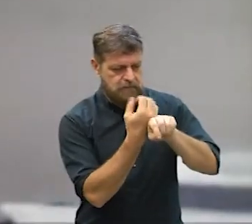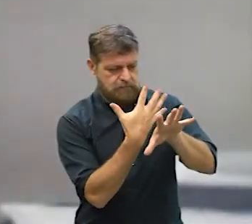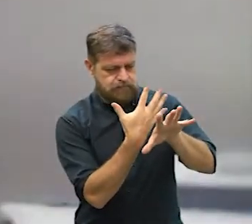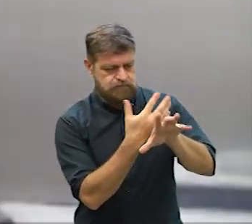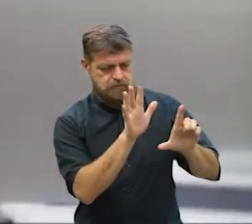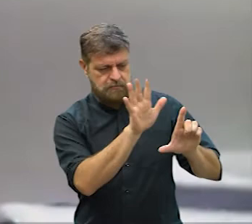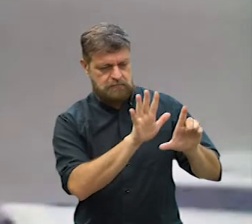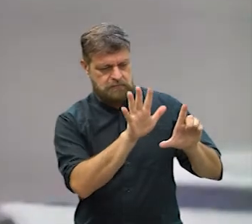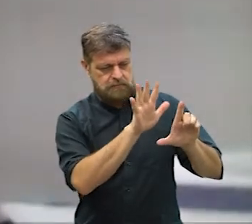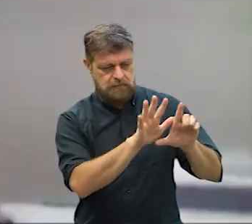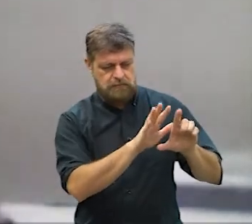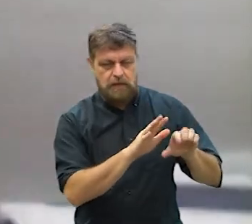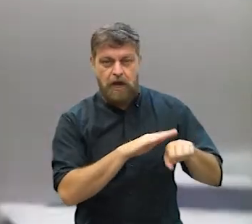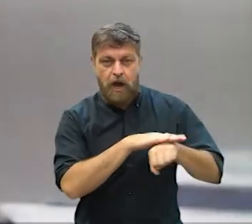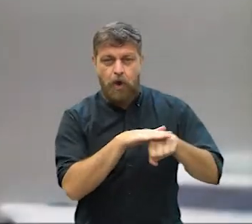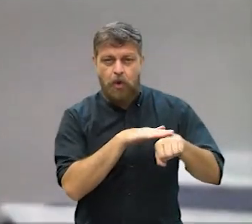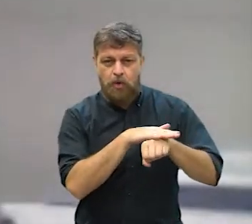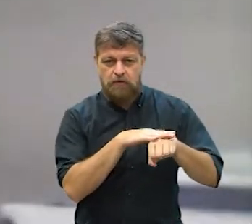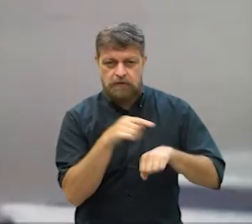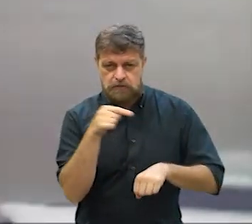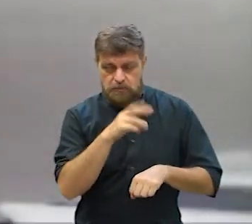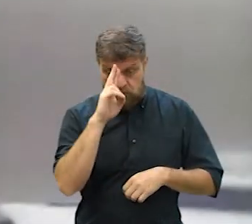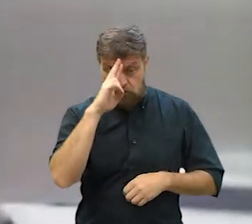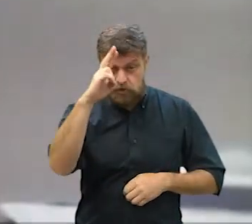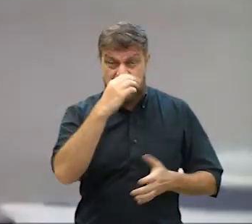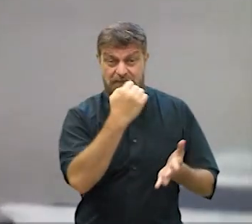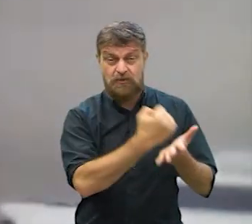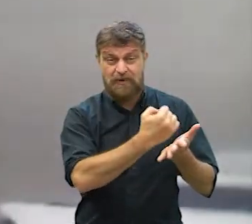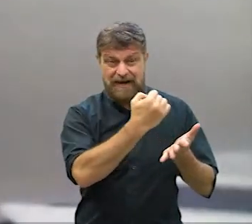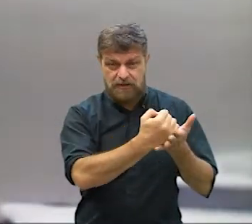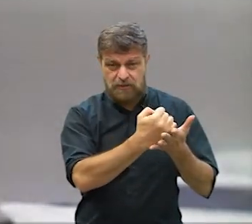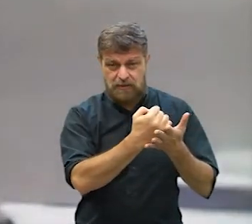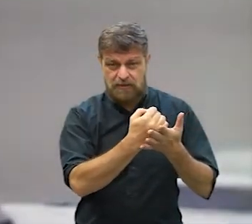com eles, isso foi muito